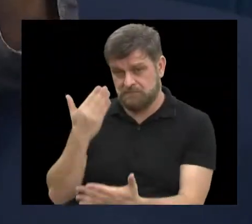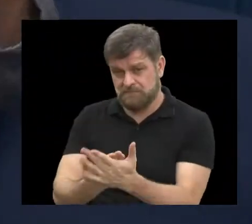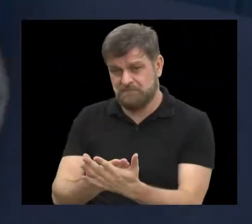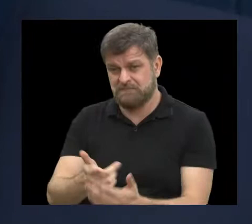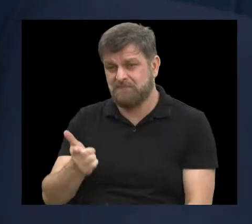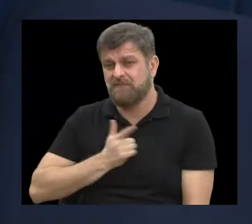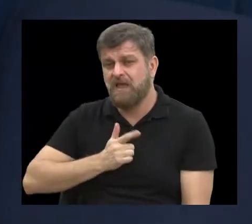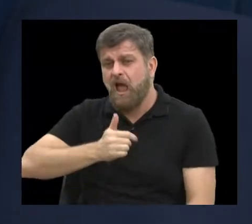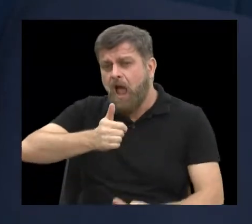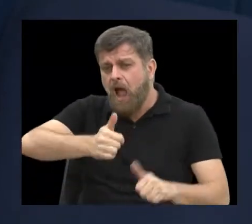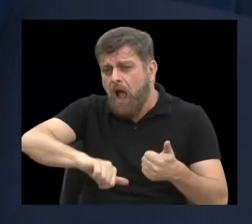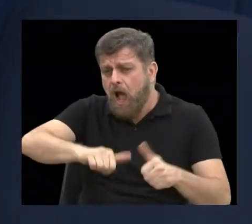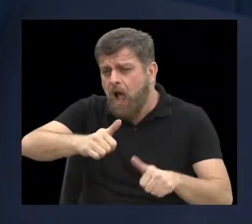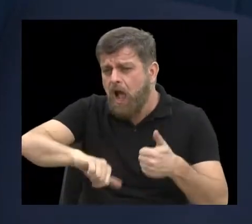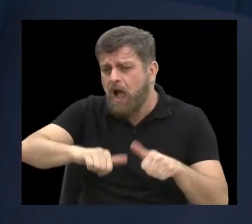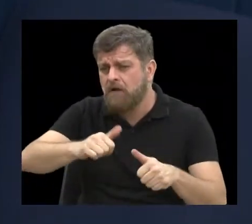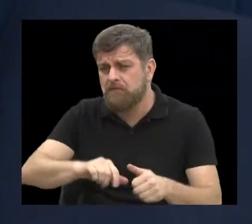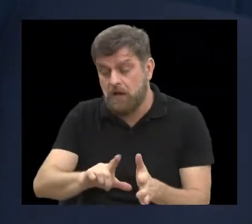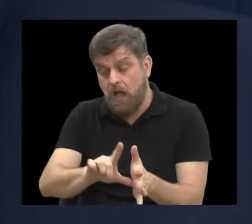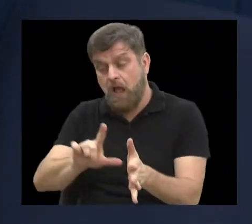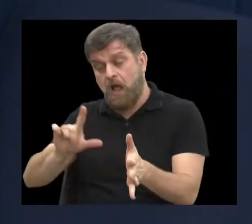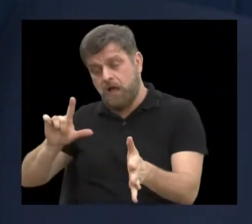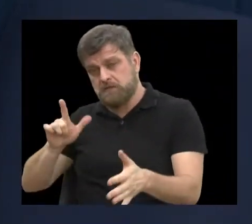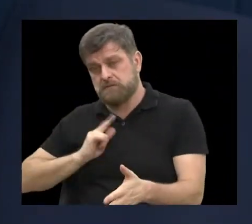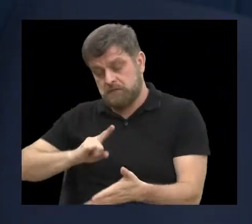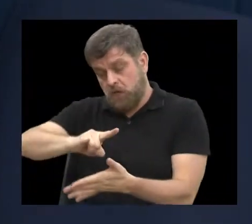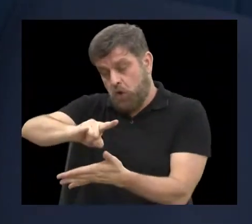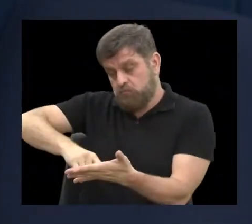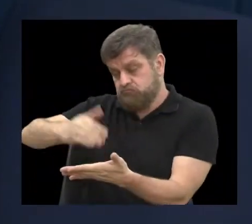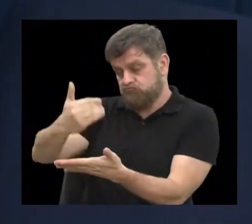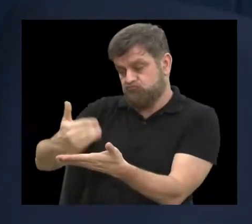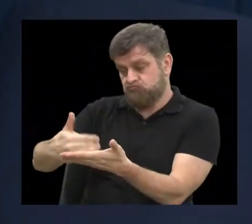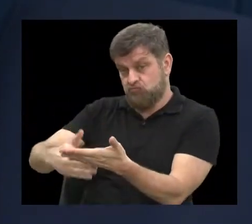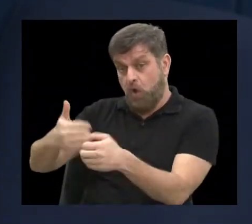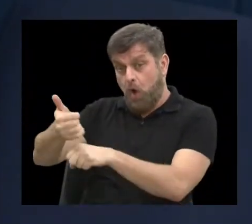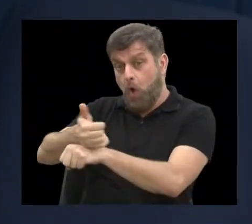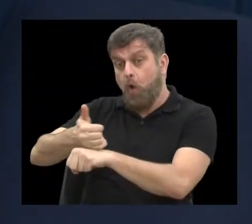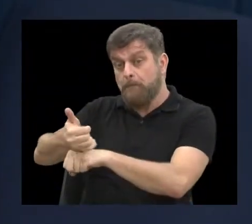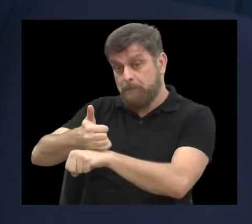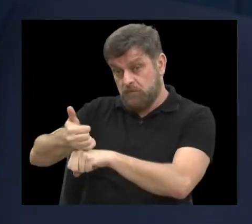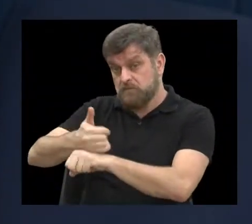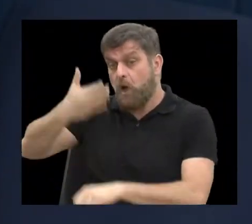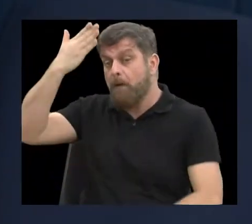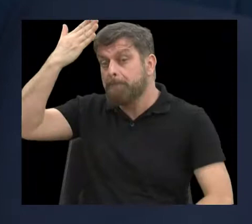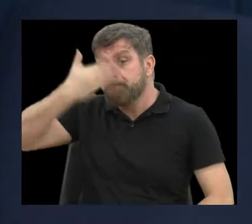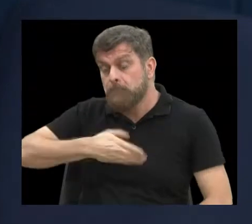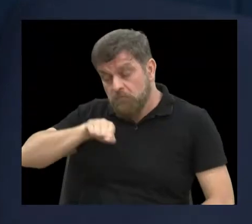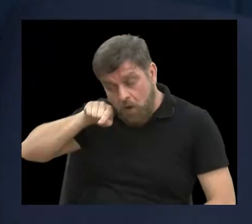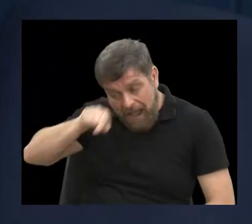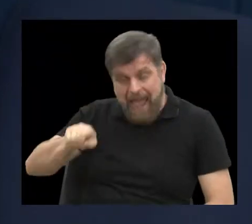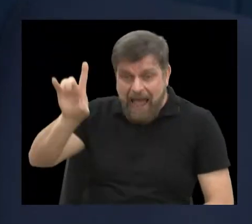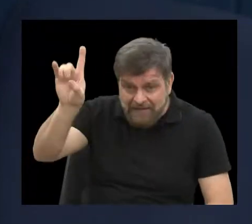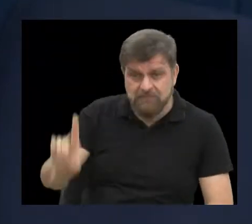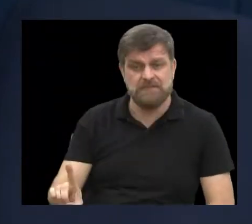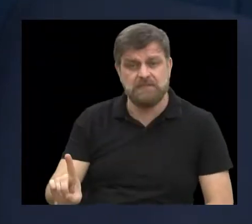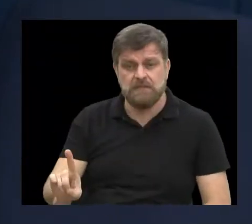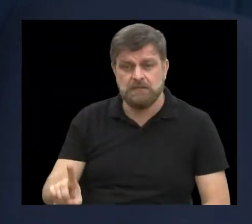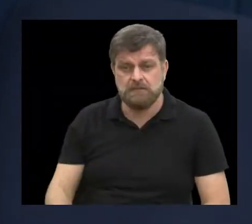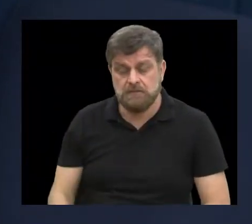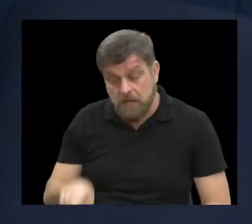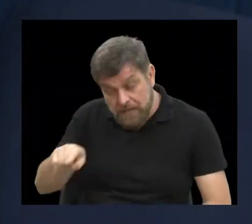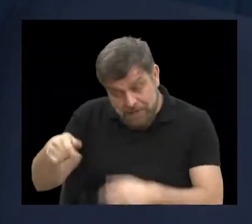uma avaliação, deve ter um laudo profissional técnico que comprovou a deficiência e